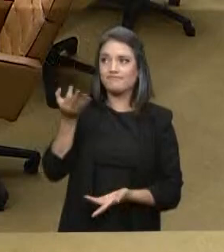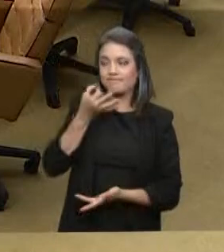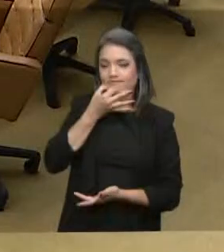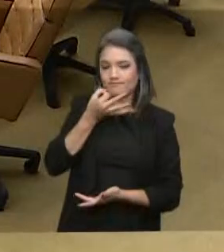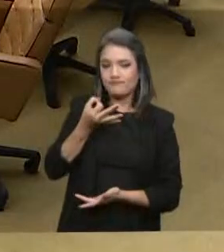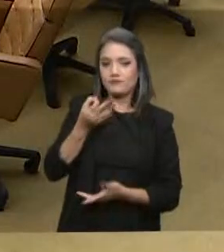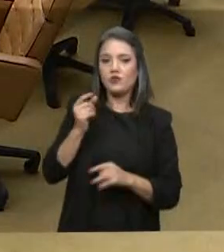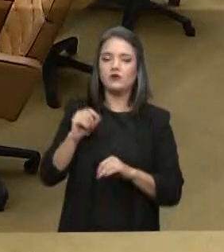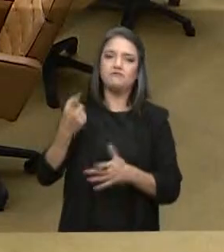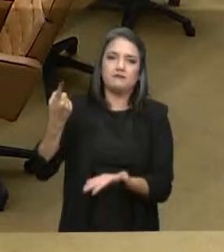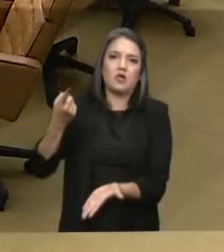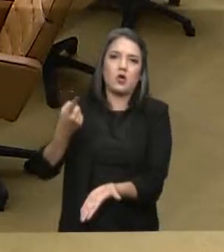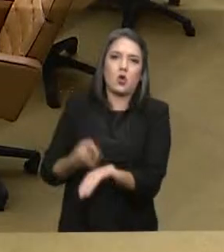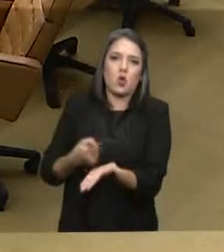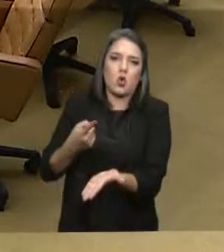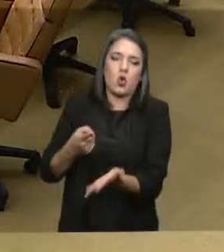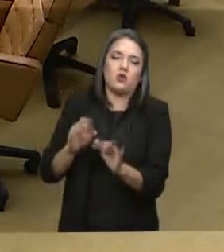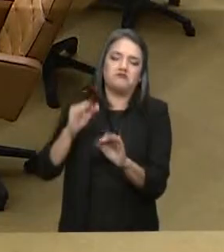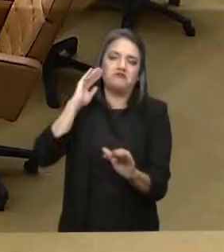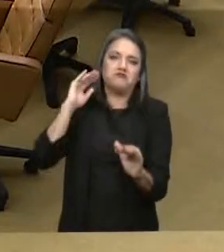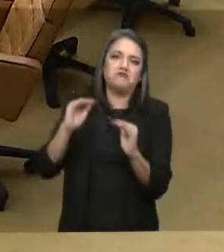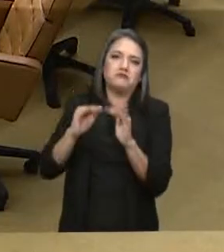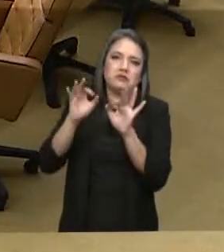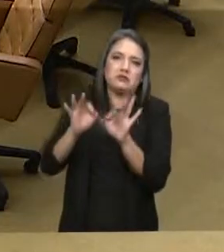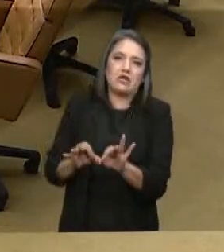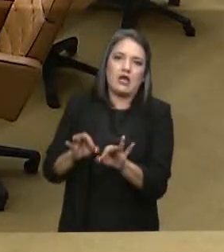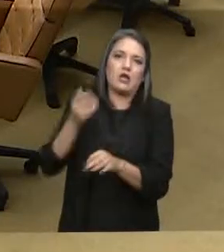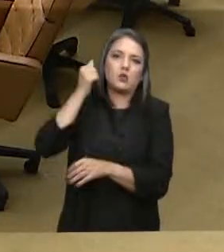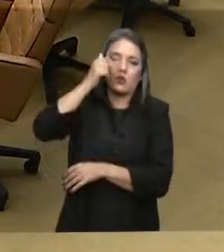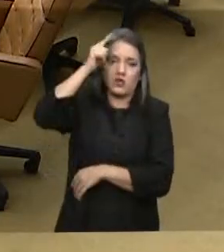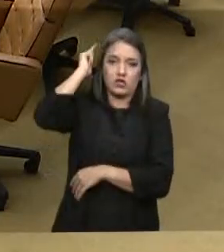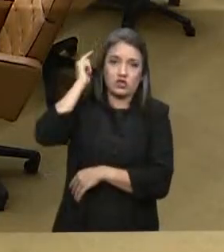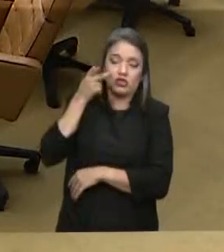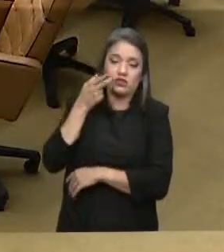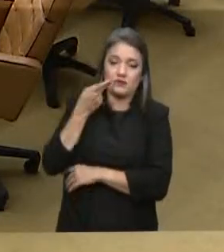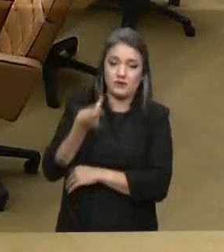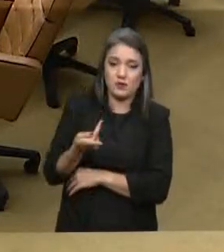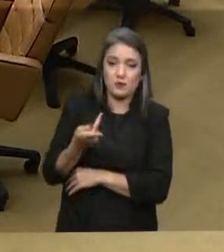primeiro ministro André Mendonça